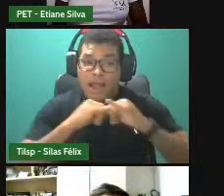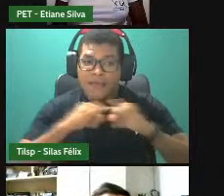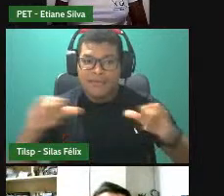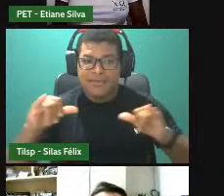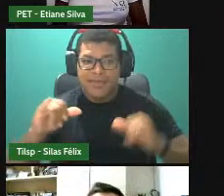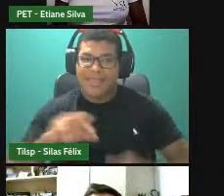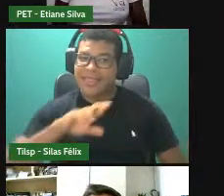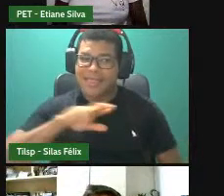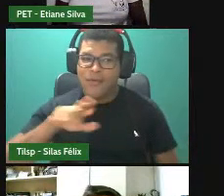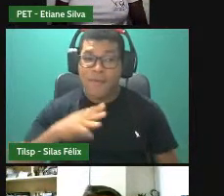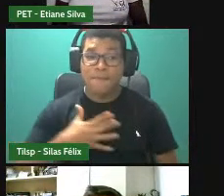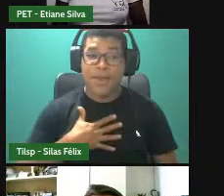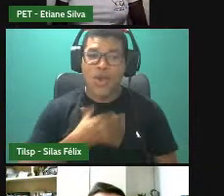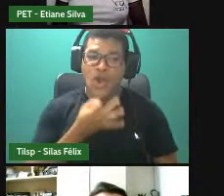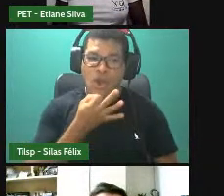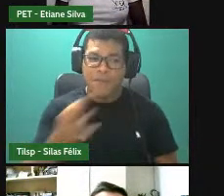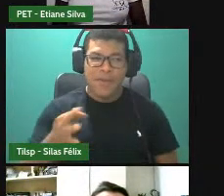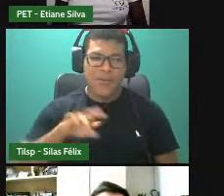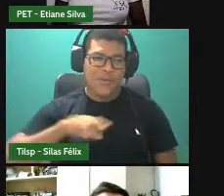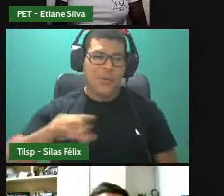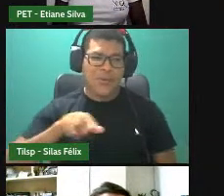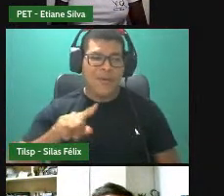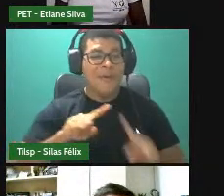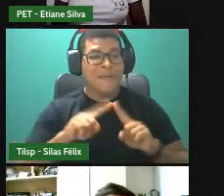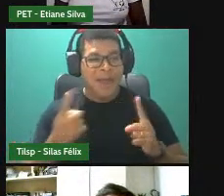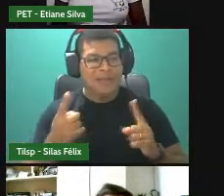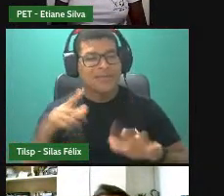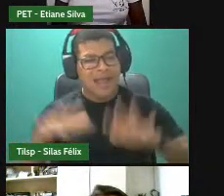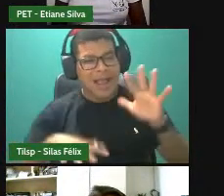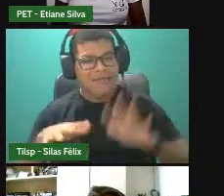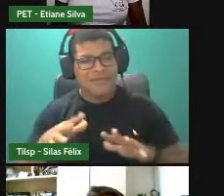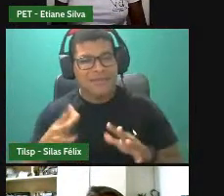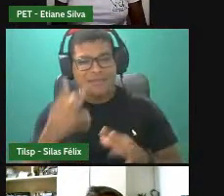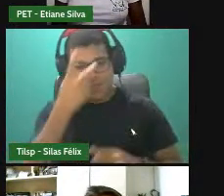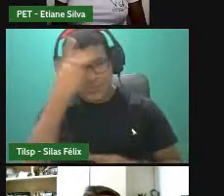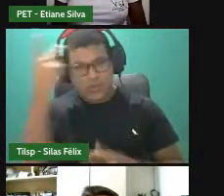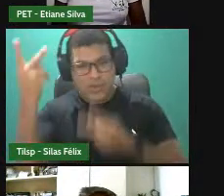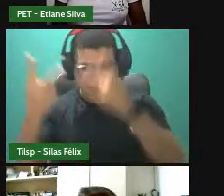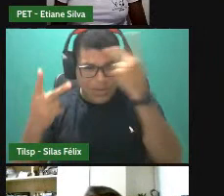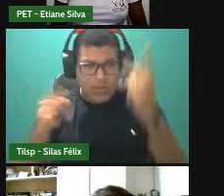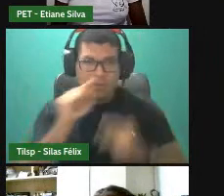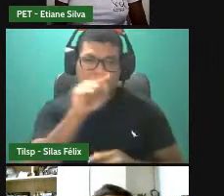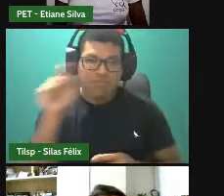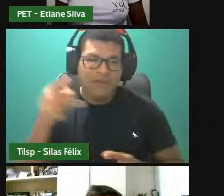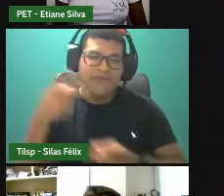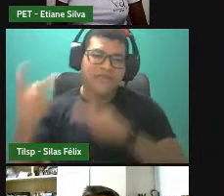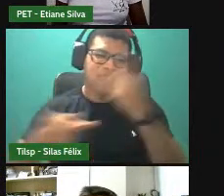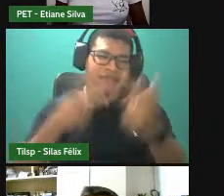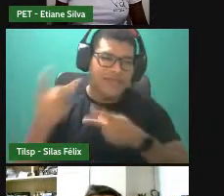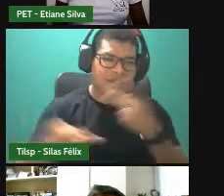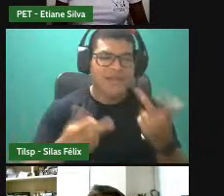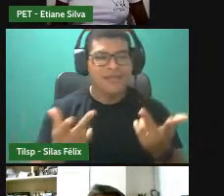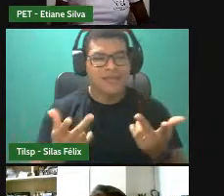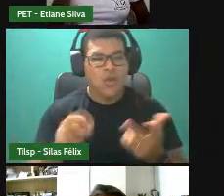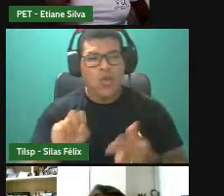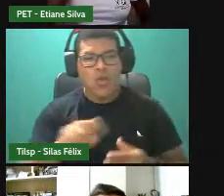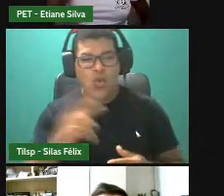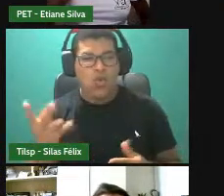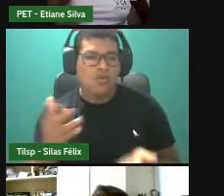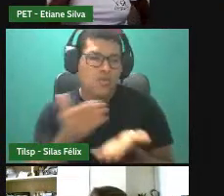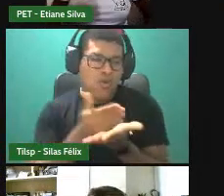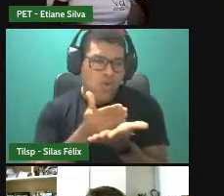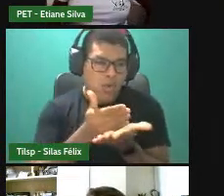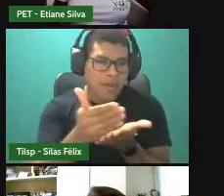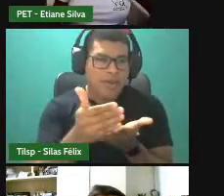expressa a minha opinião, mas apenas o que a gente muitas vezes ouve das pessoas que militam ou estão ingressando aí